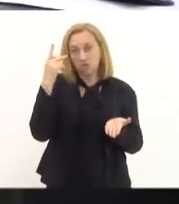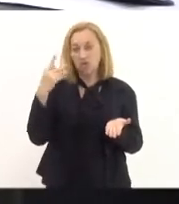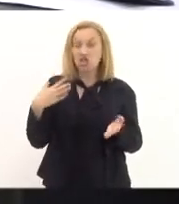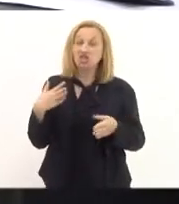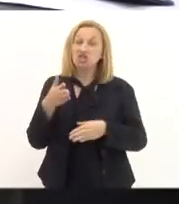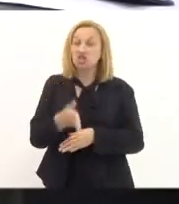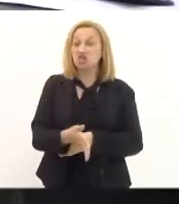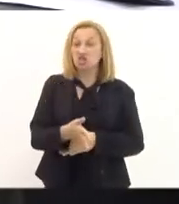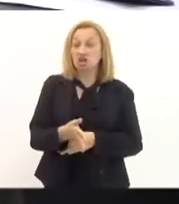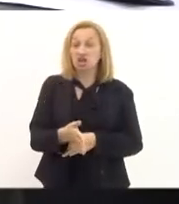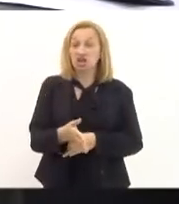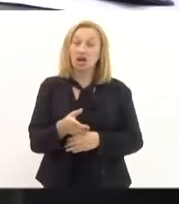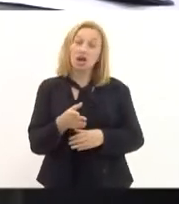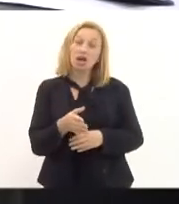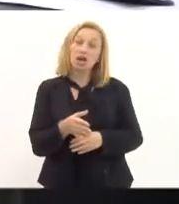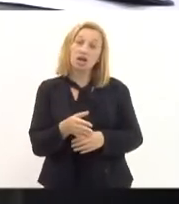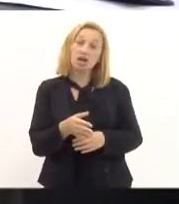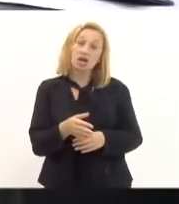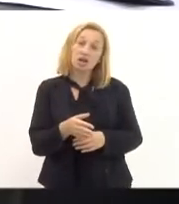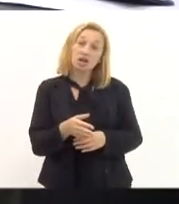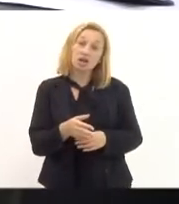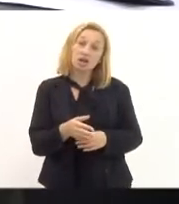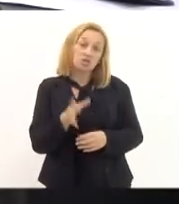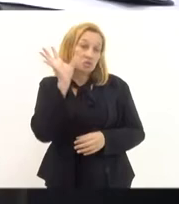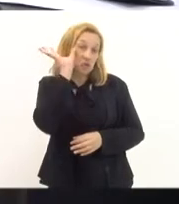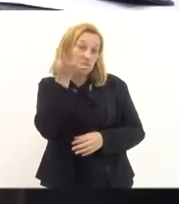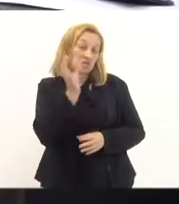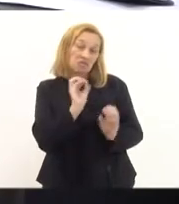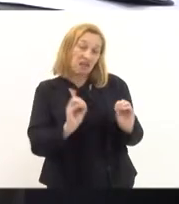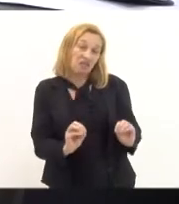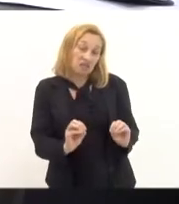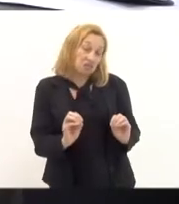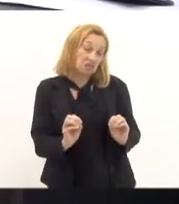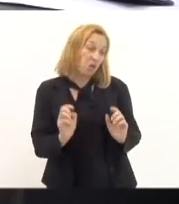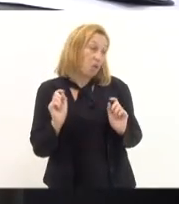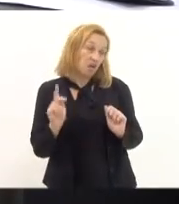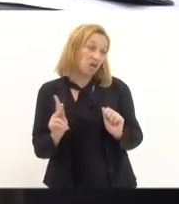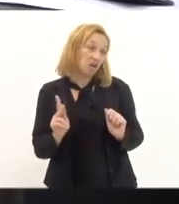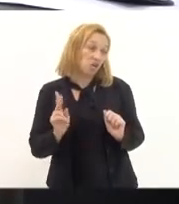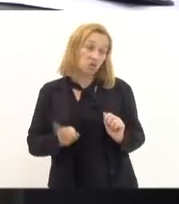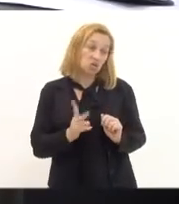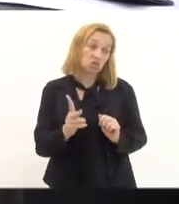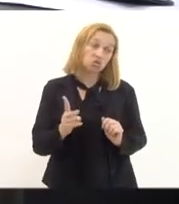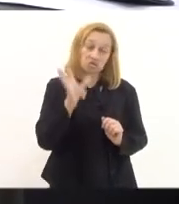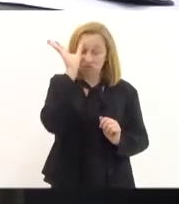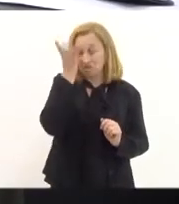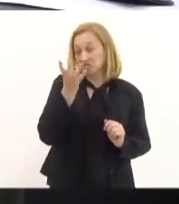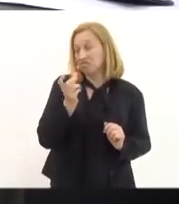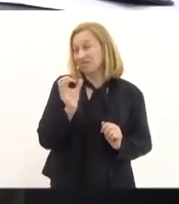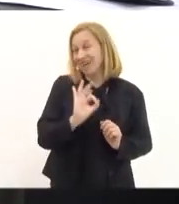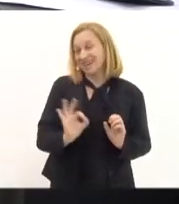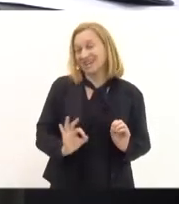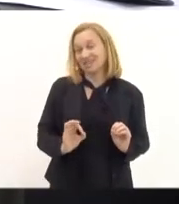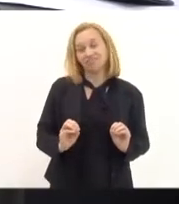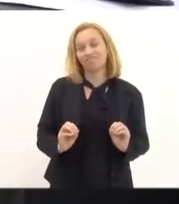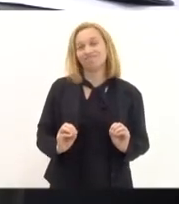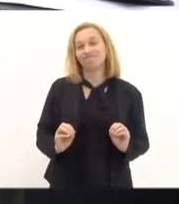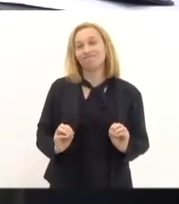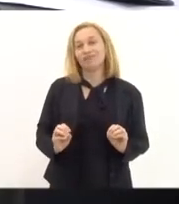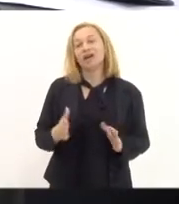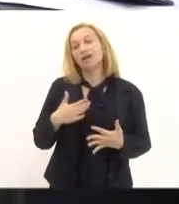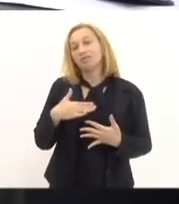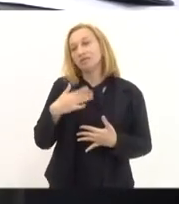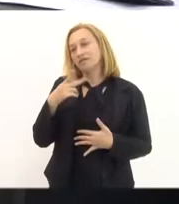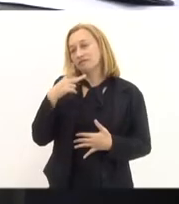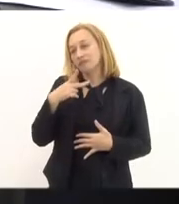e pode ir para lá porque não resolverá nada mesmo então continua sem resolver então era essa as minhas